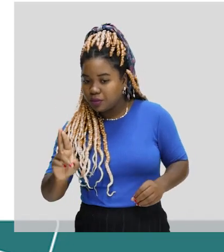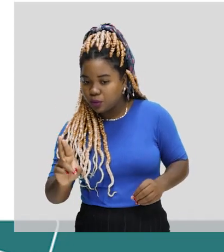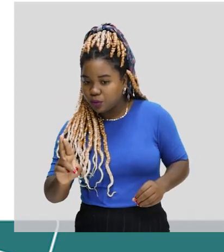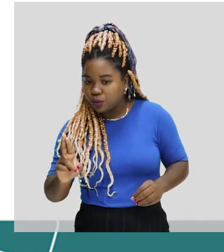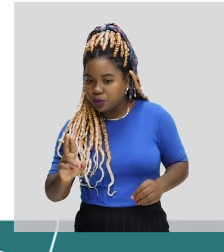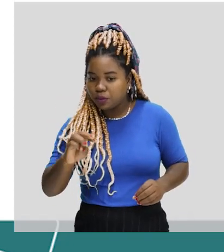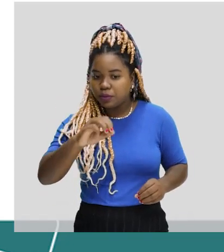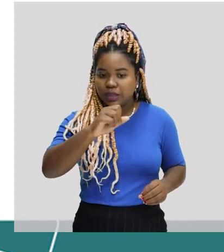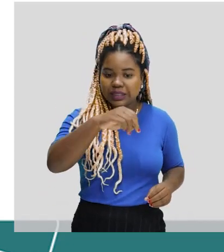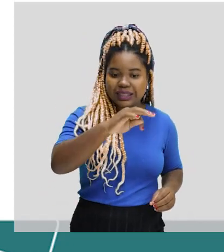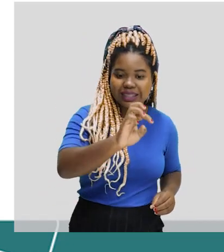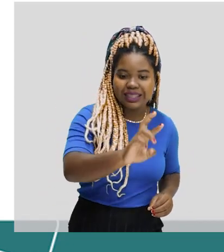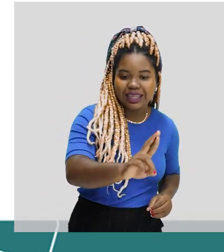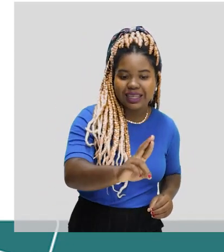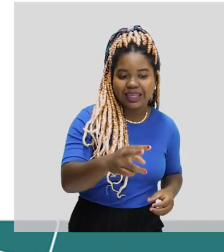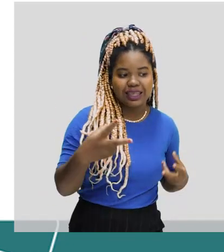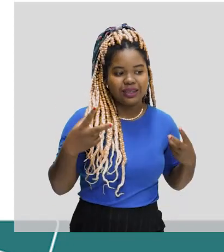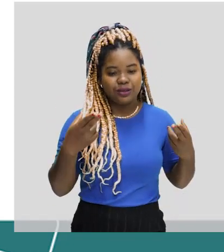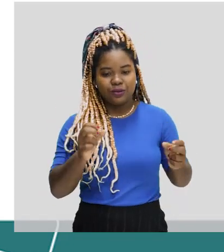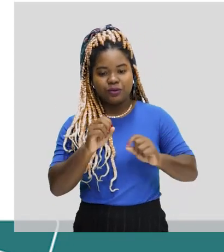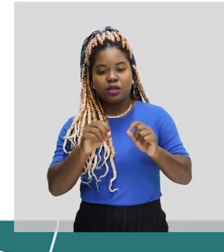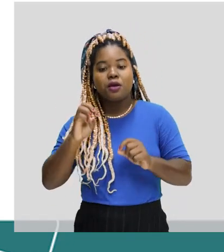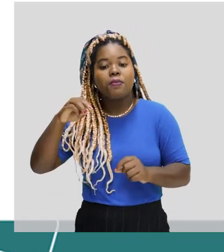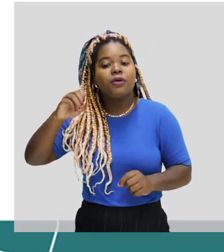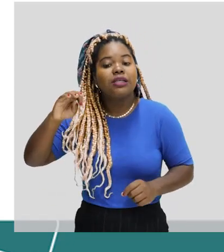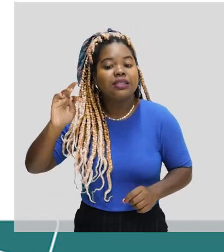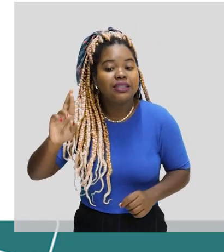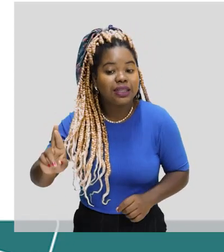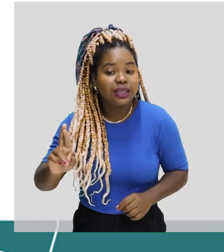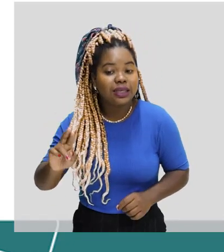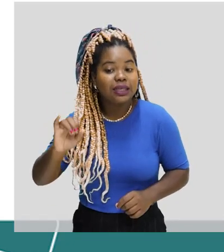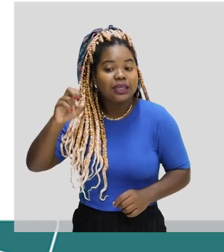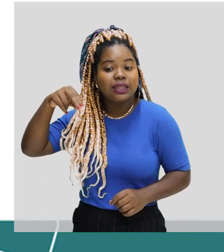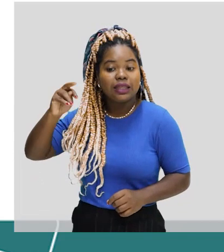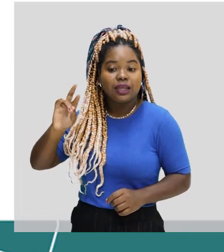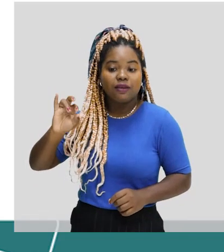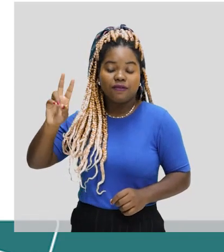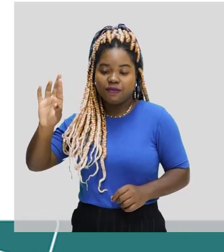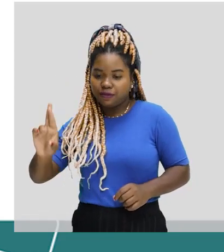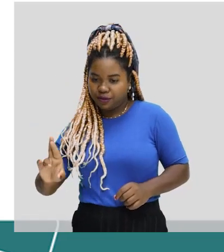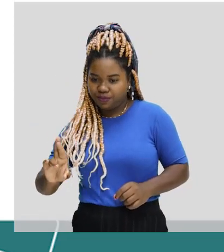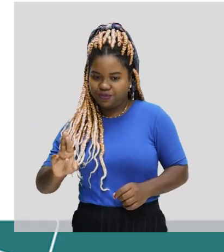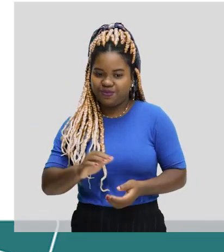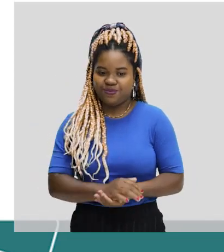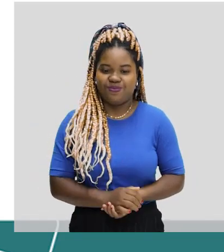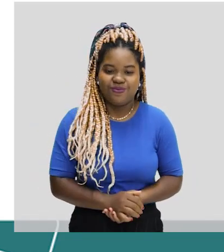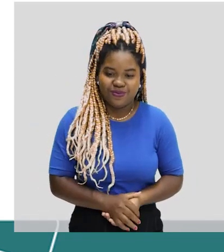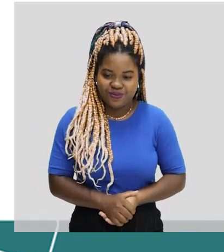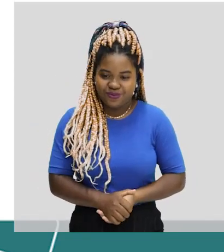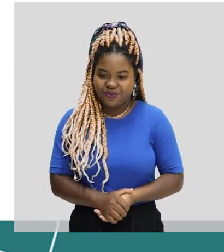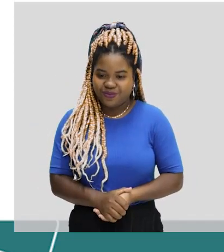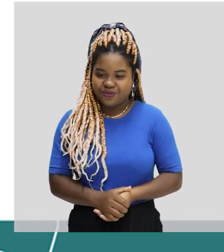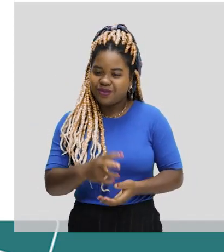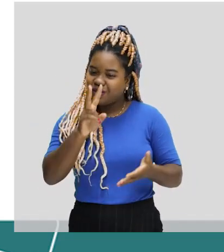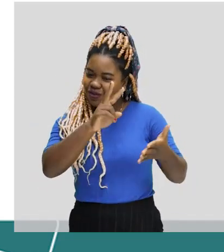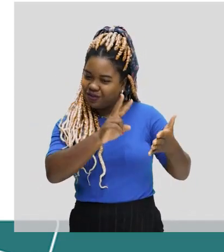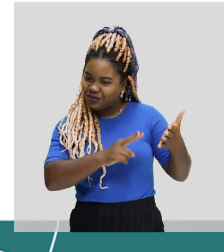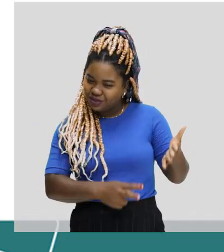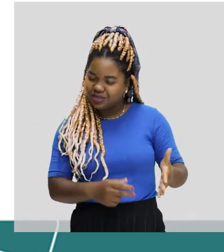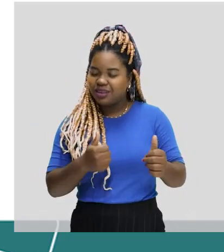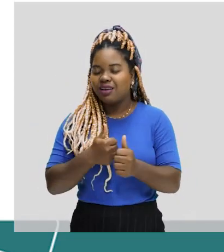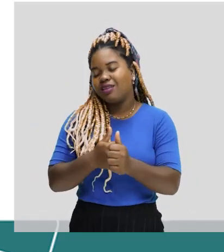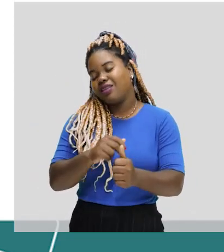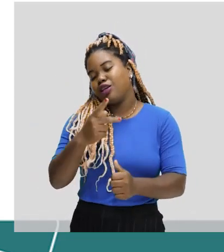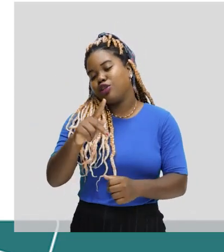verbo manter. E intervir de acordo com o verbo vir, tá bom? Vou fazer a leitura, acompanha